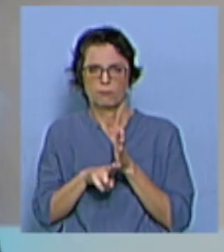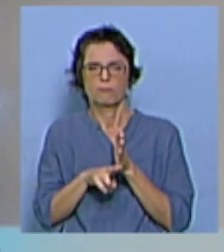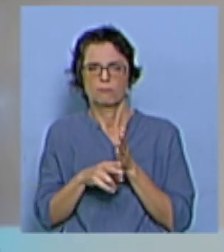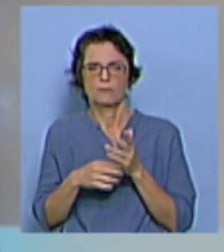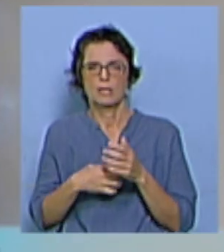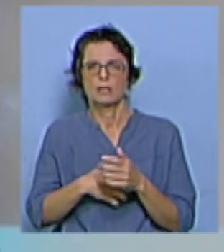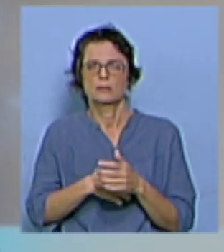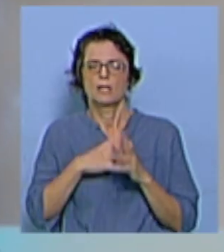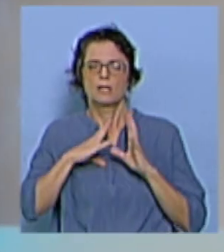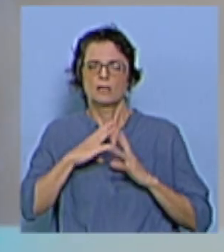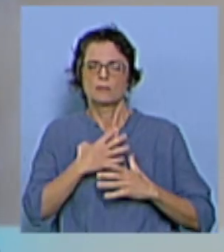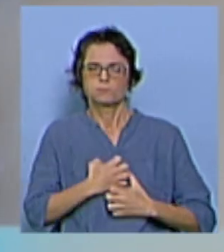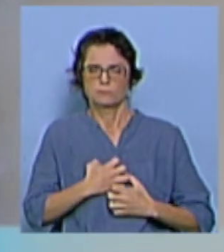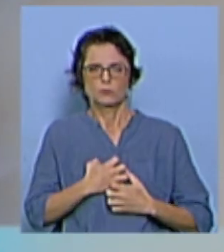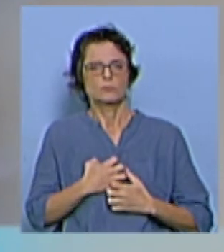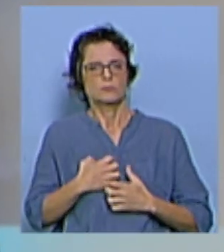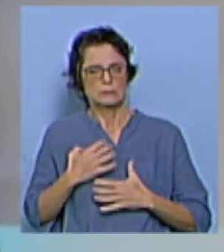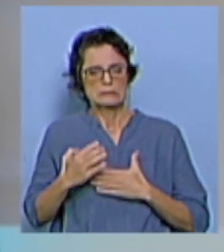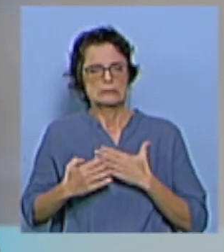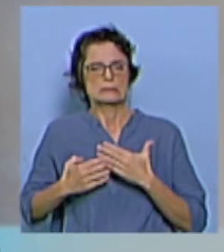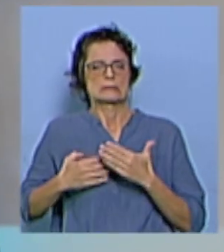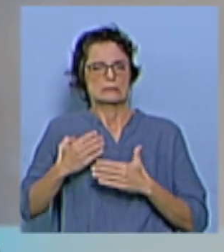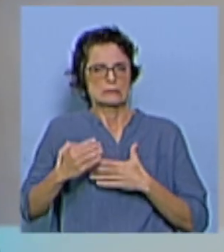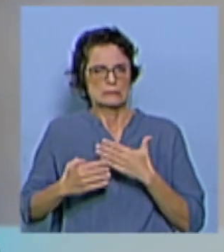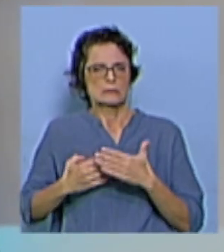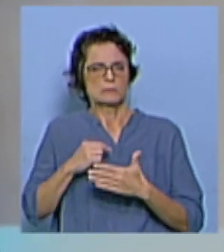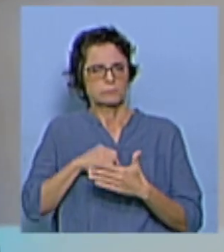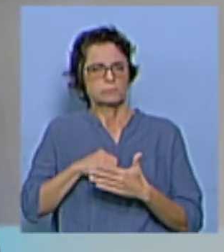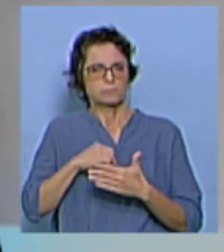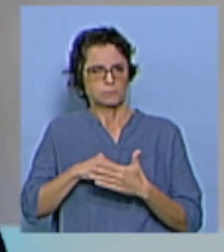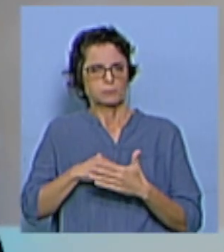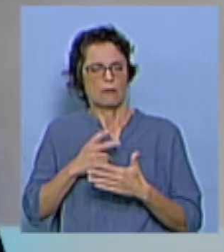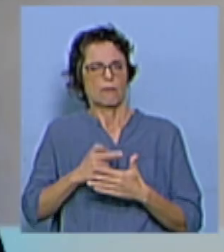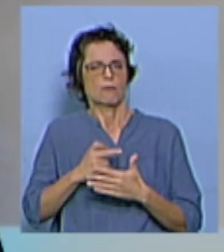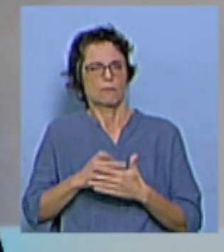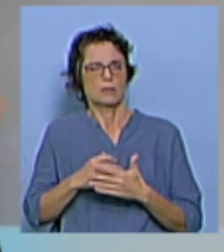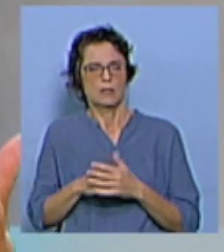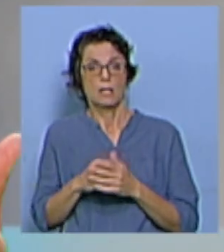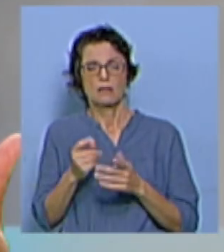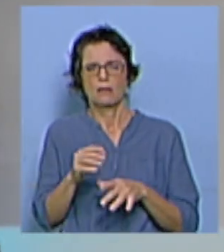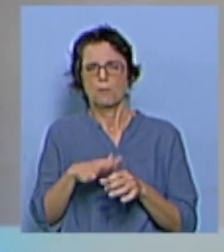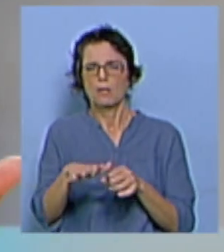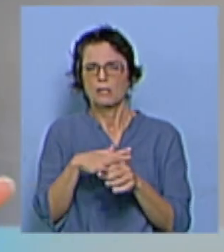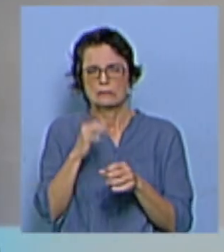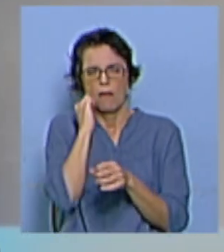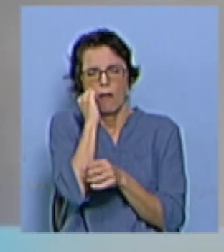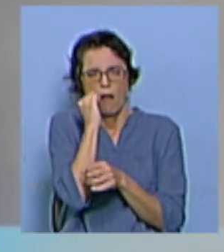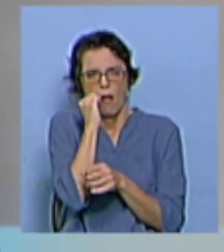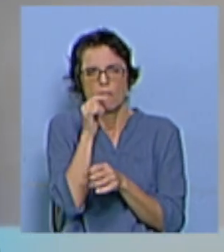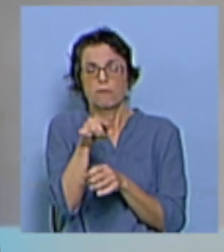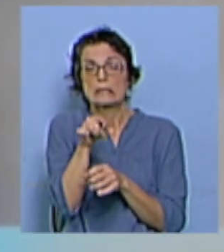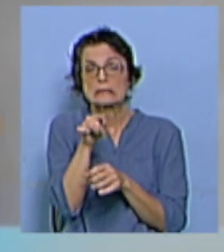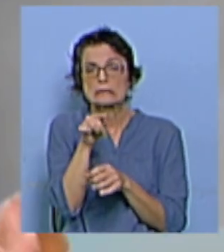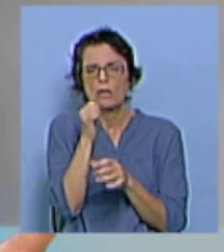sim, até há situações dramáticas de pessoas que, por estarem doentes, também infectadas com o vírus ou